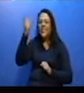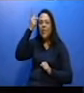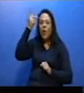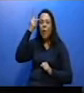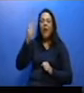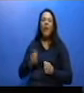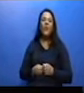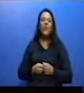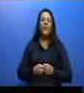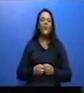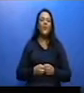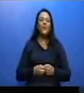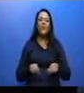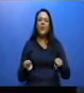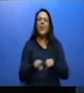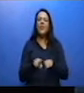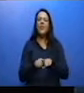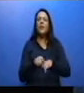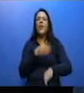Quais os costumes dos